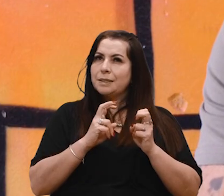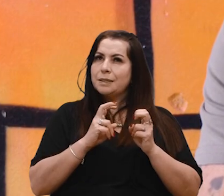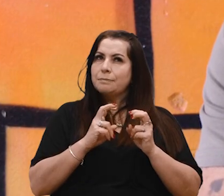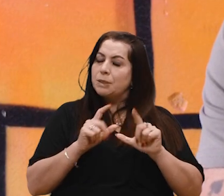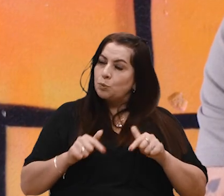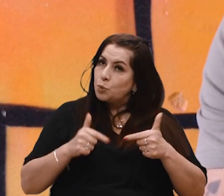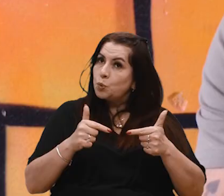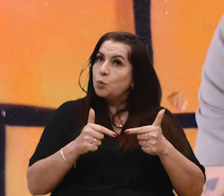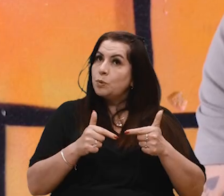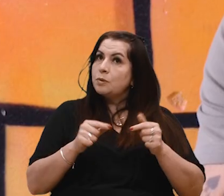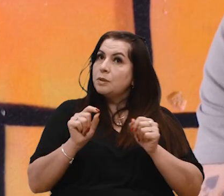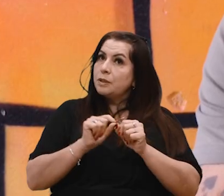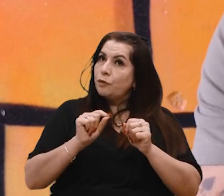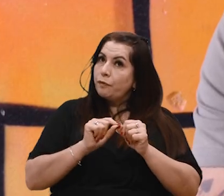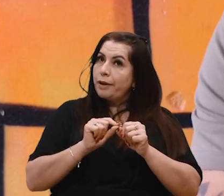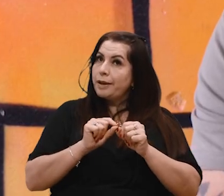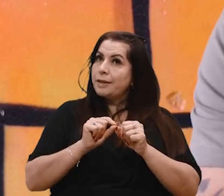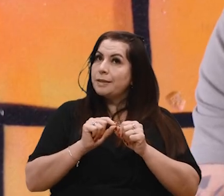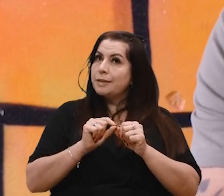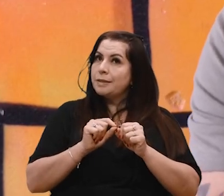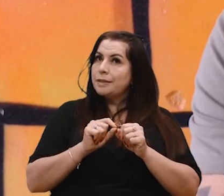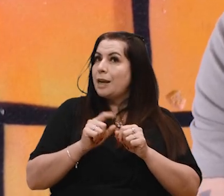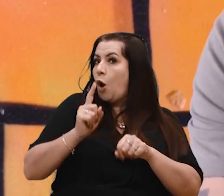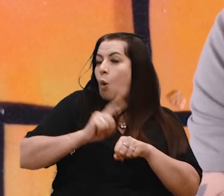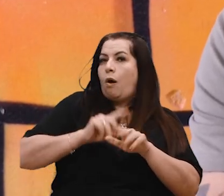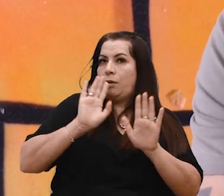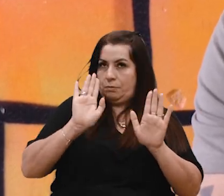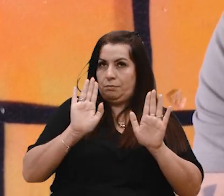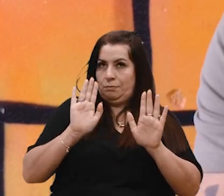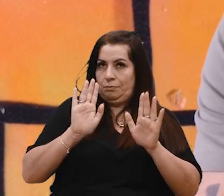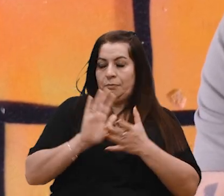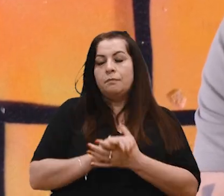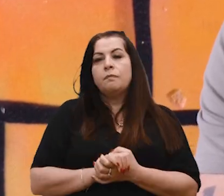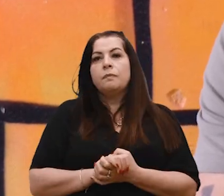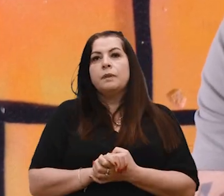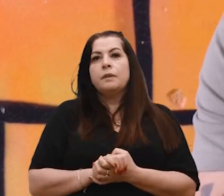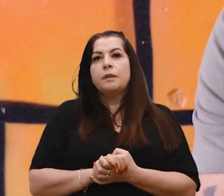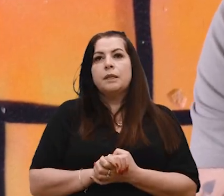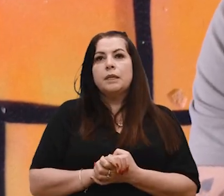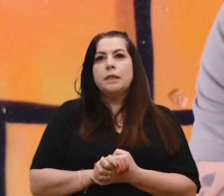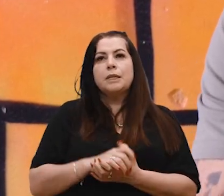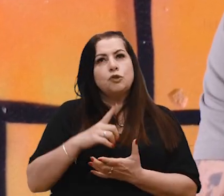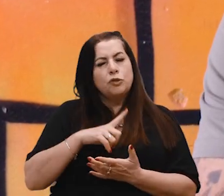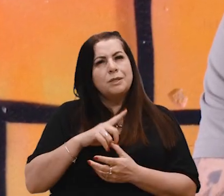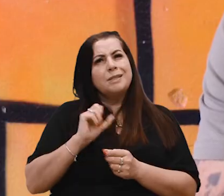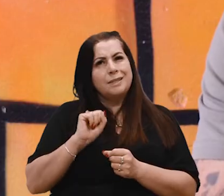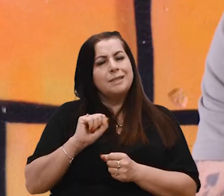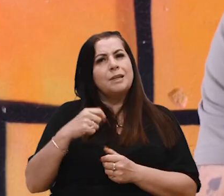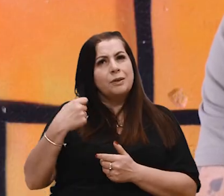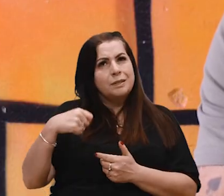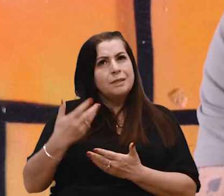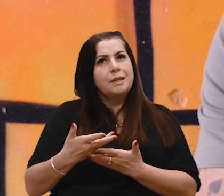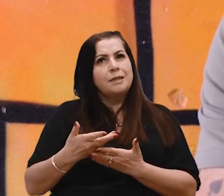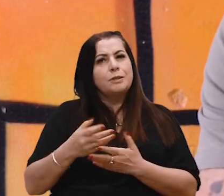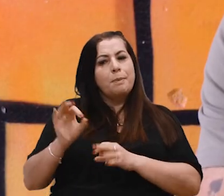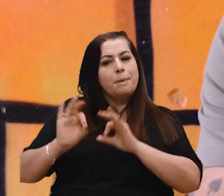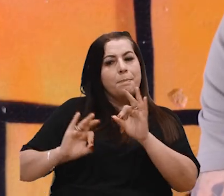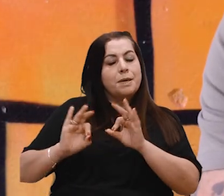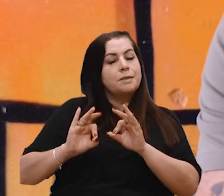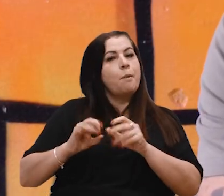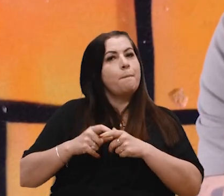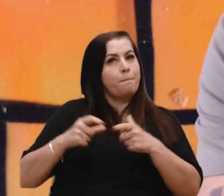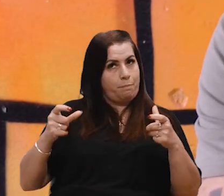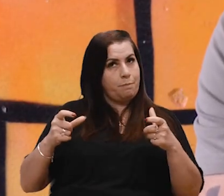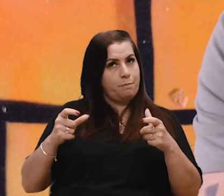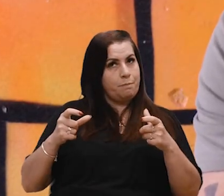eu percebo que são ações que a gente faz e que a gente improvisa, né? Teria sim uma necessidade